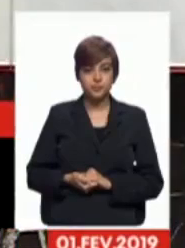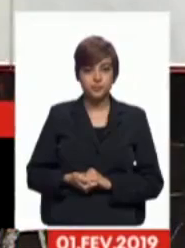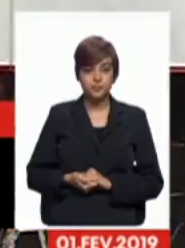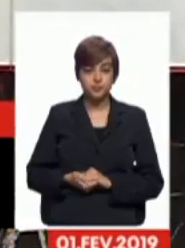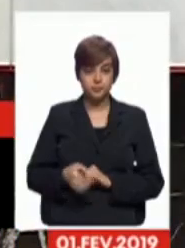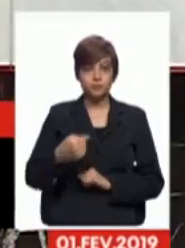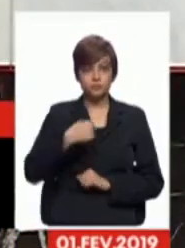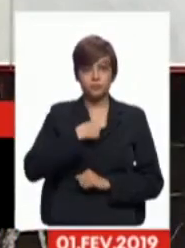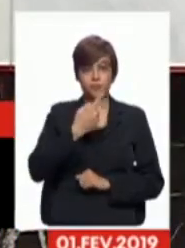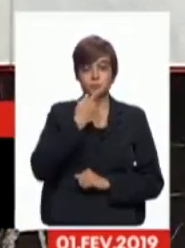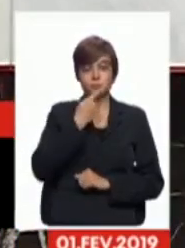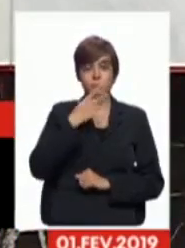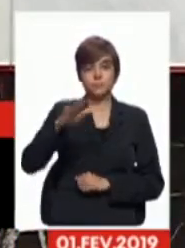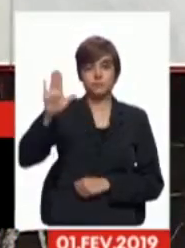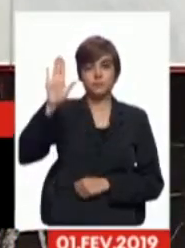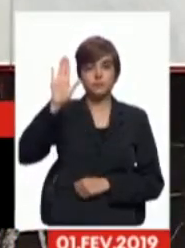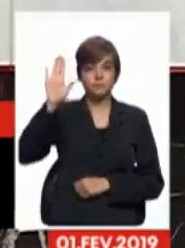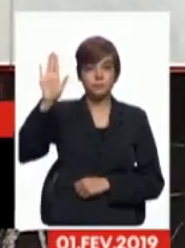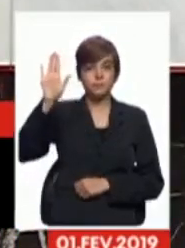Assim o prometo.